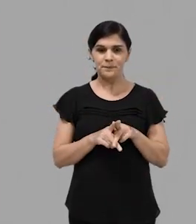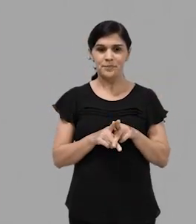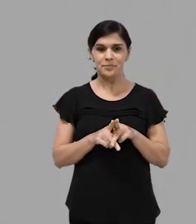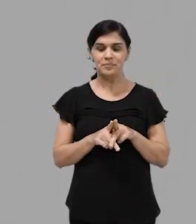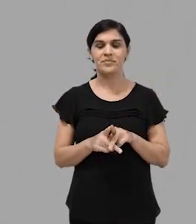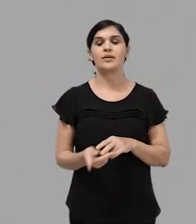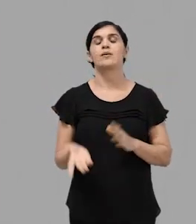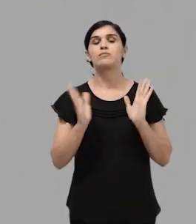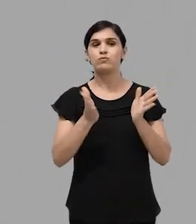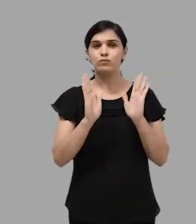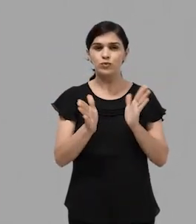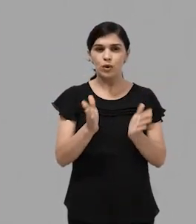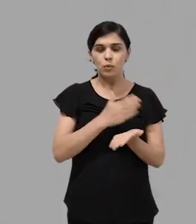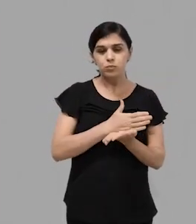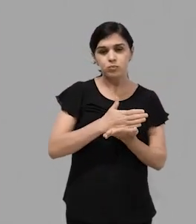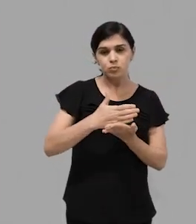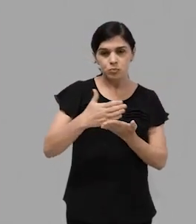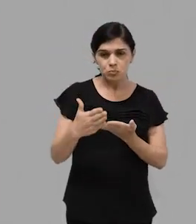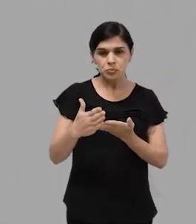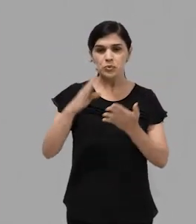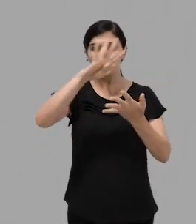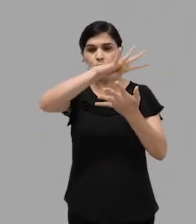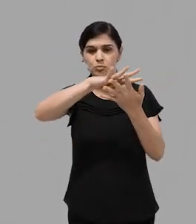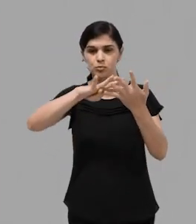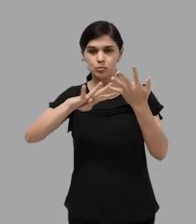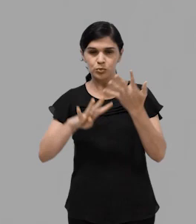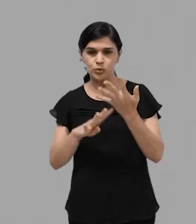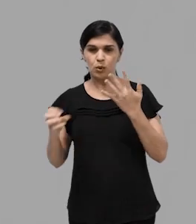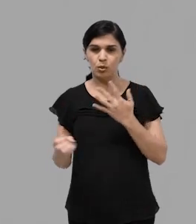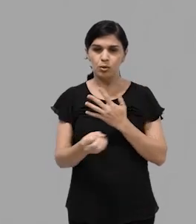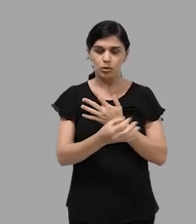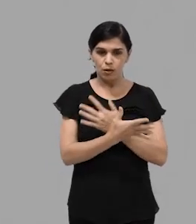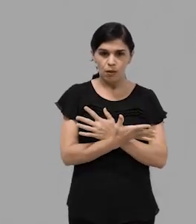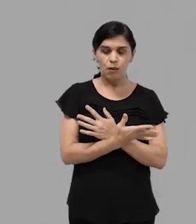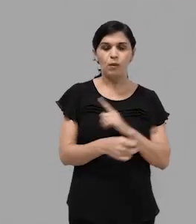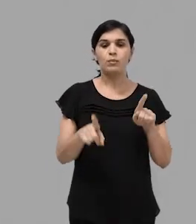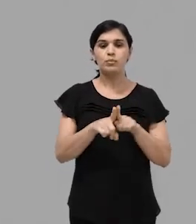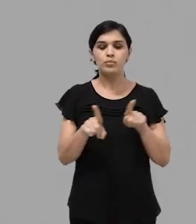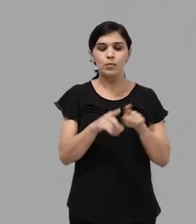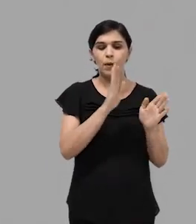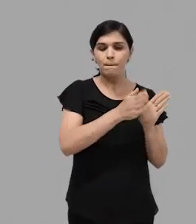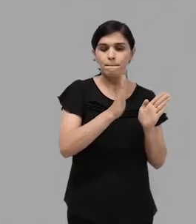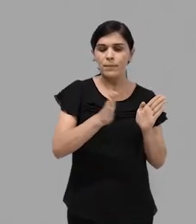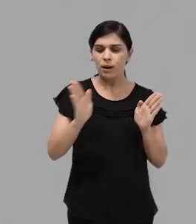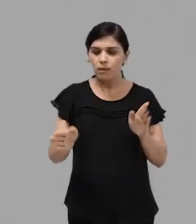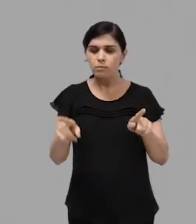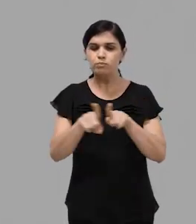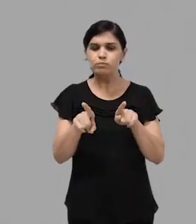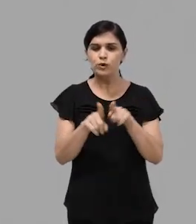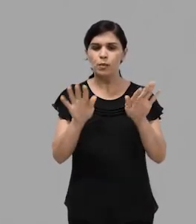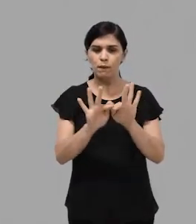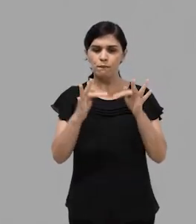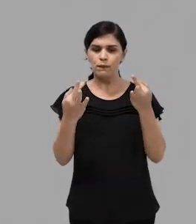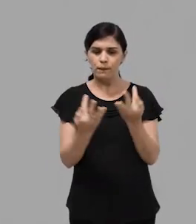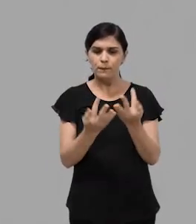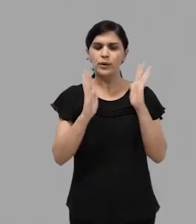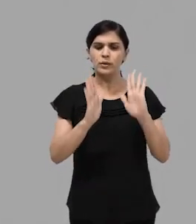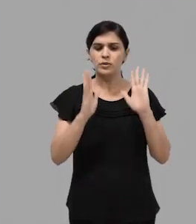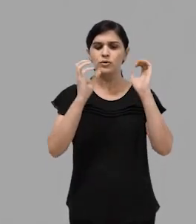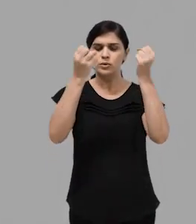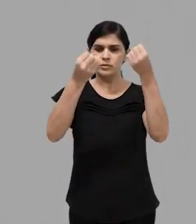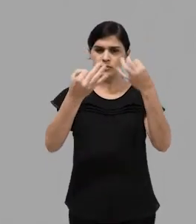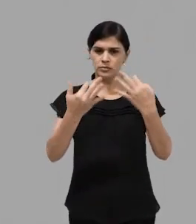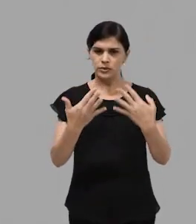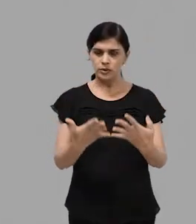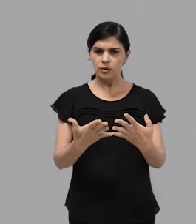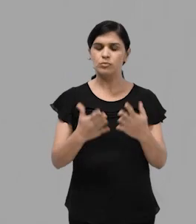atual, comentamos sobre suas principais características, sobre períodos, famílias, e também já iniciamos a